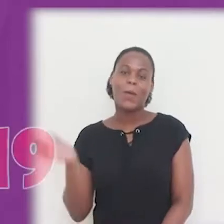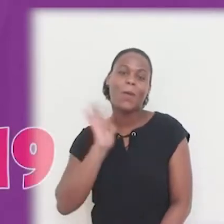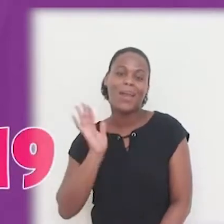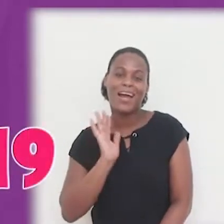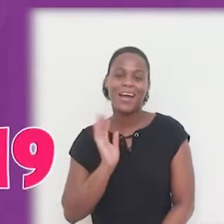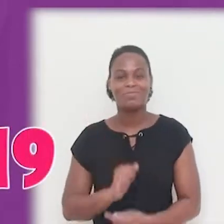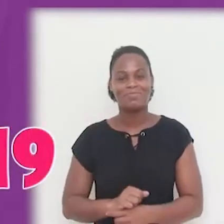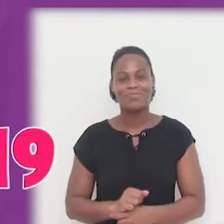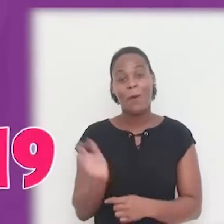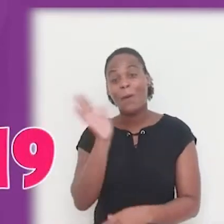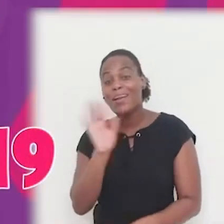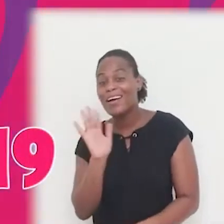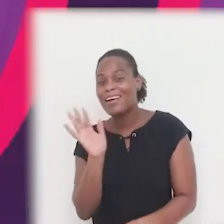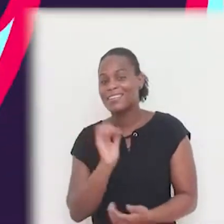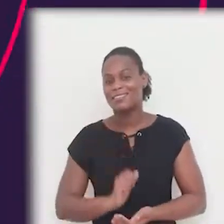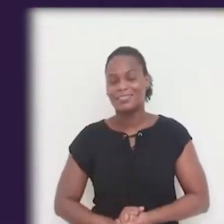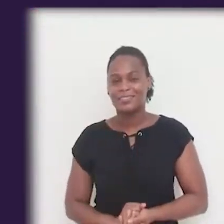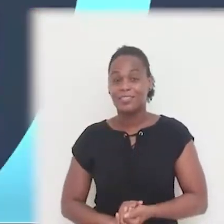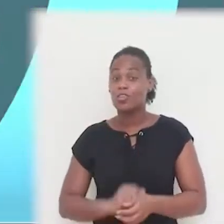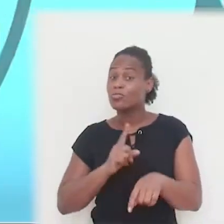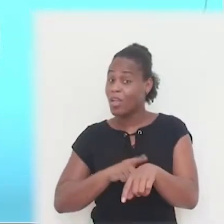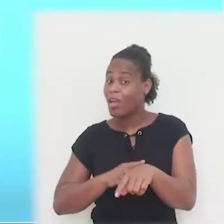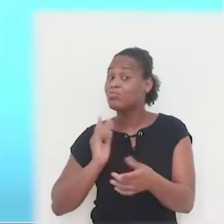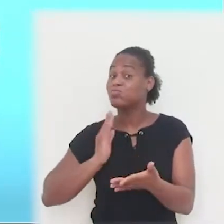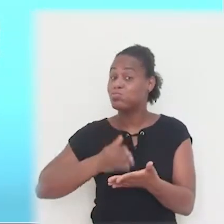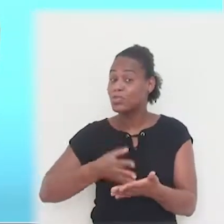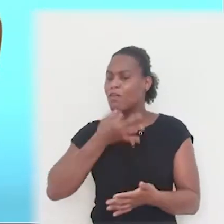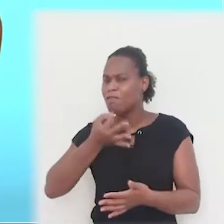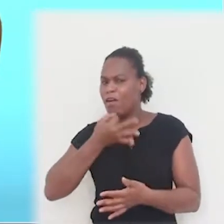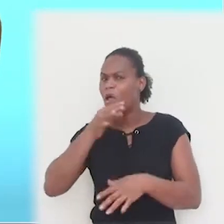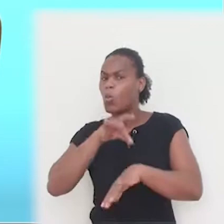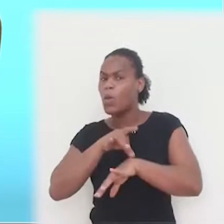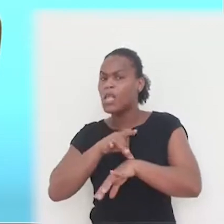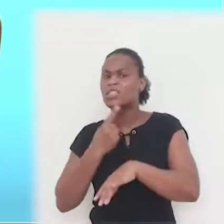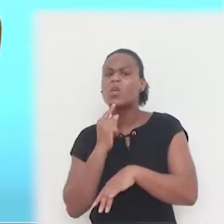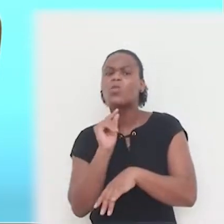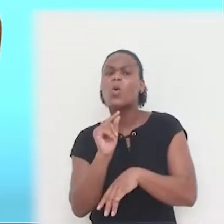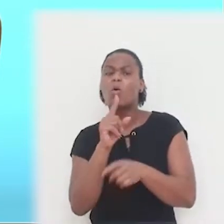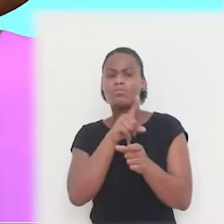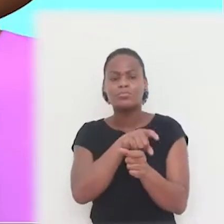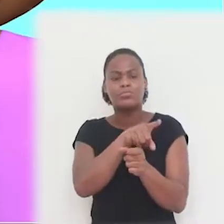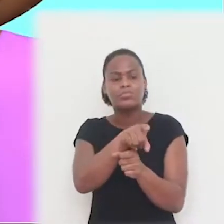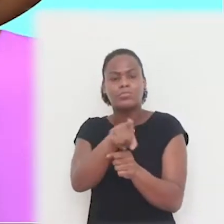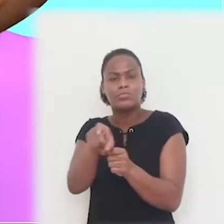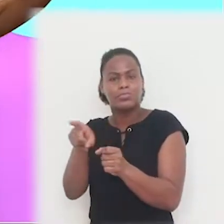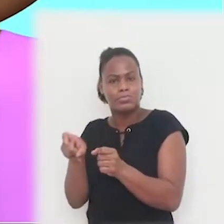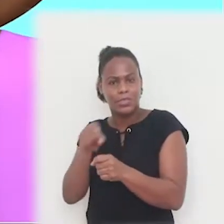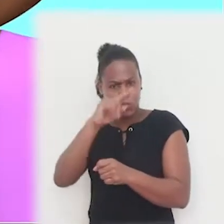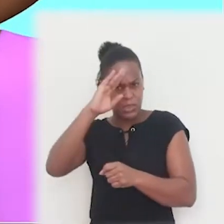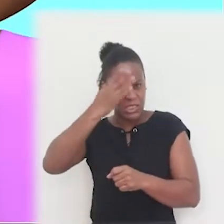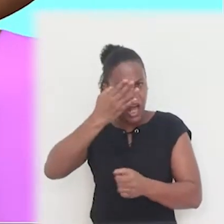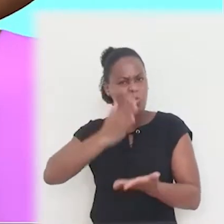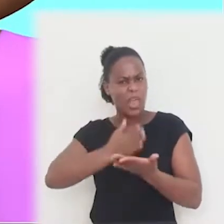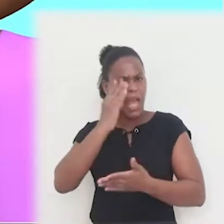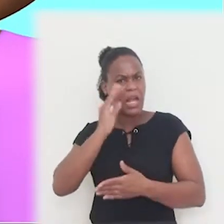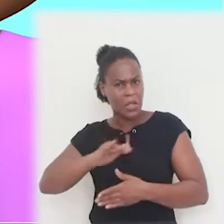olá olá e nos últimos tempos fala-se muito de uma doença chamada para 2019 sabias